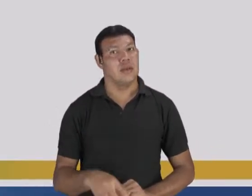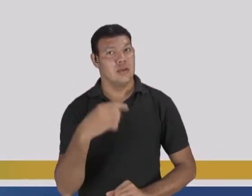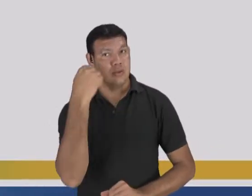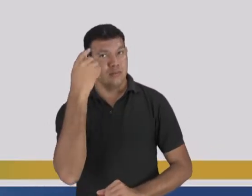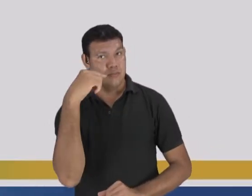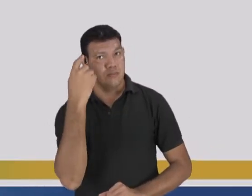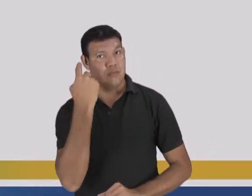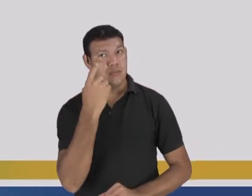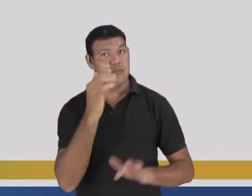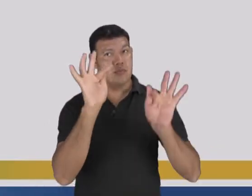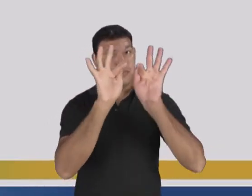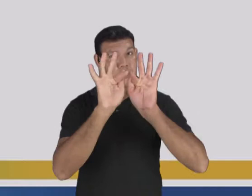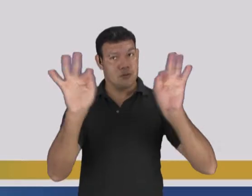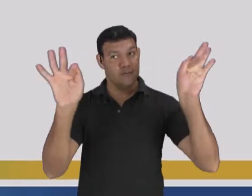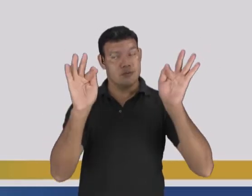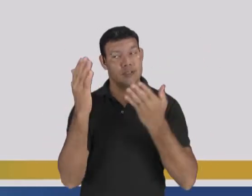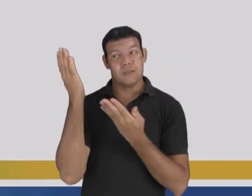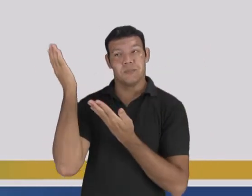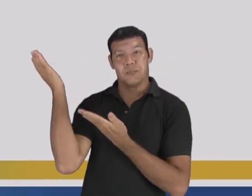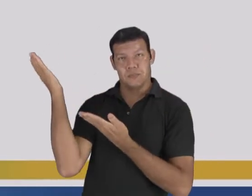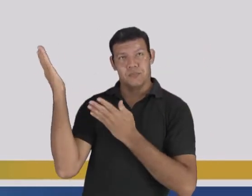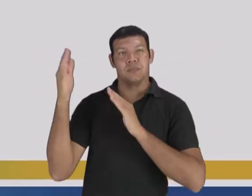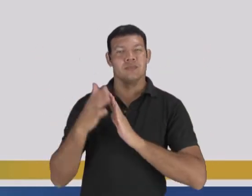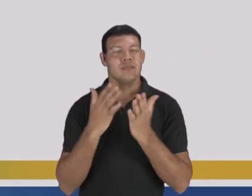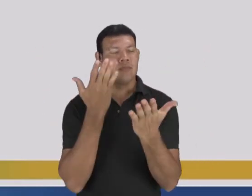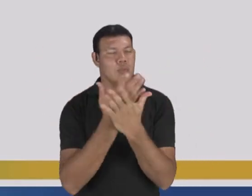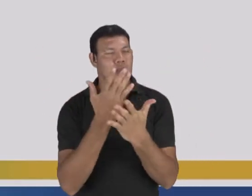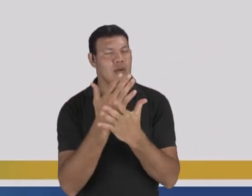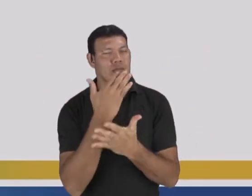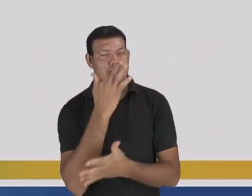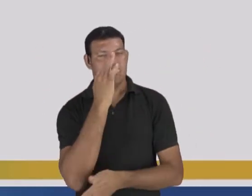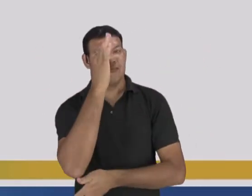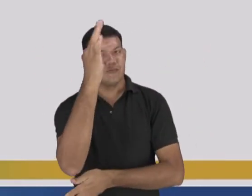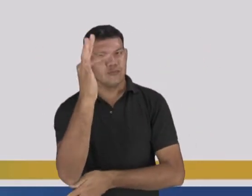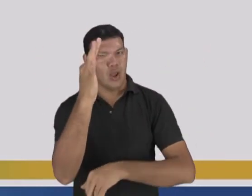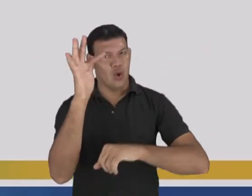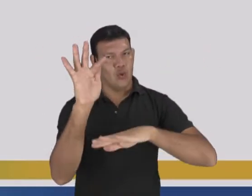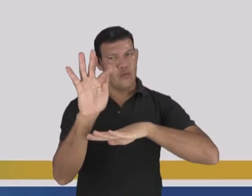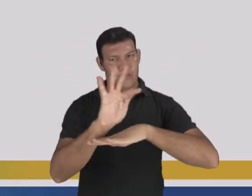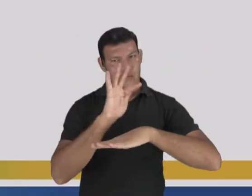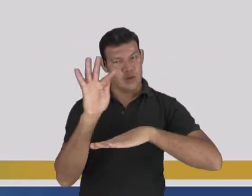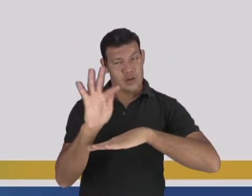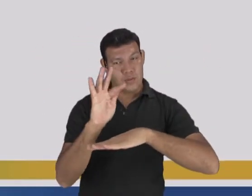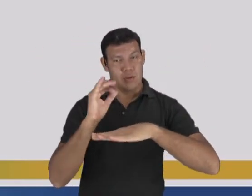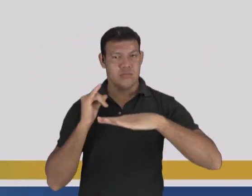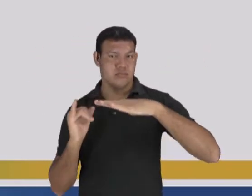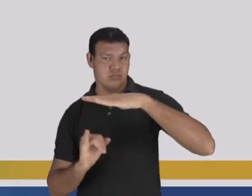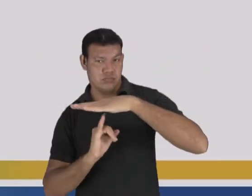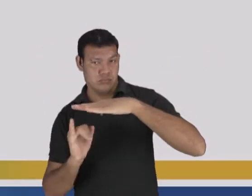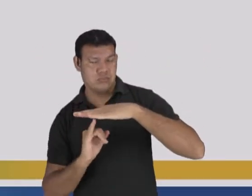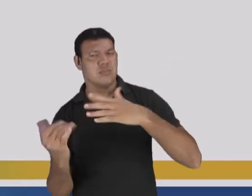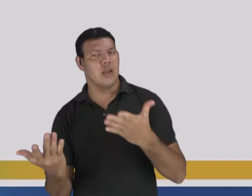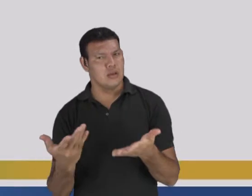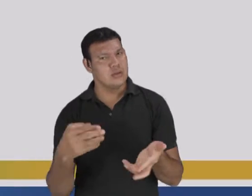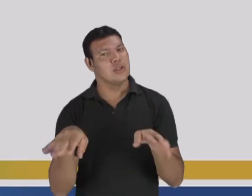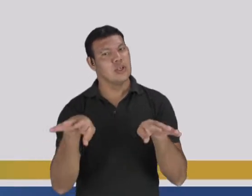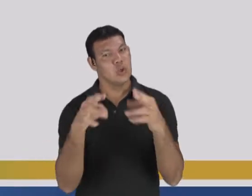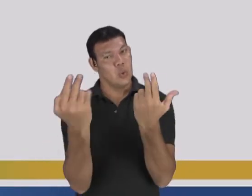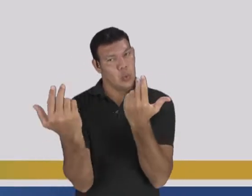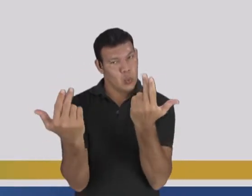informal, né? Depois nós vamos estudar isso mais na frente, a questão do formal e do informal, né? E funciona mais ou menos como na língua